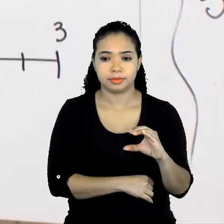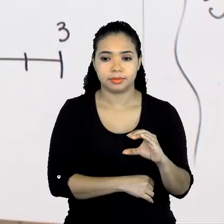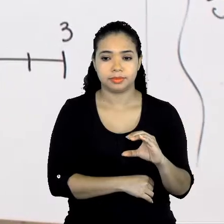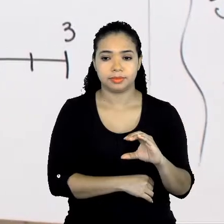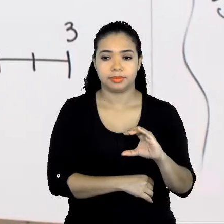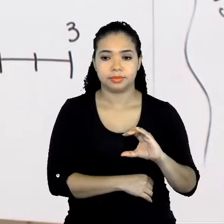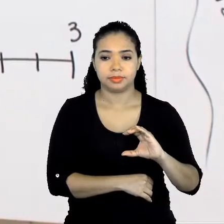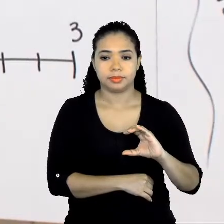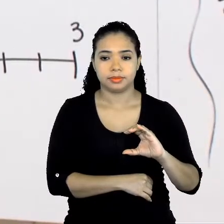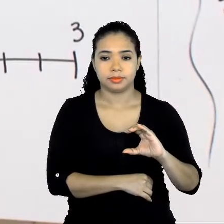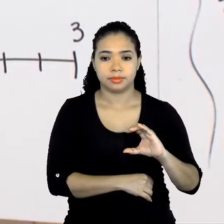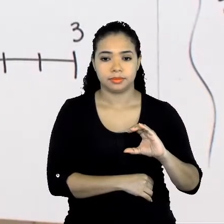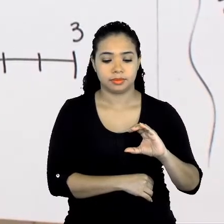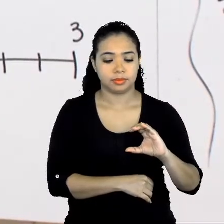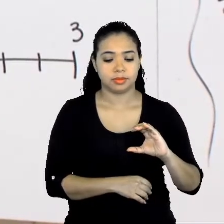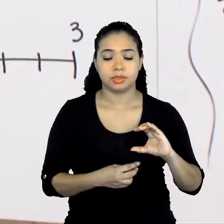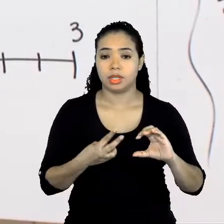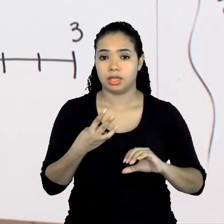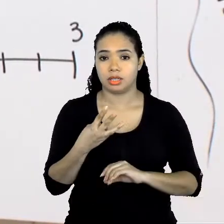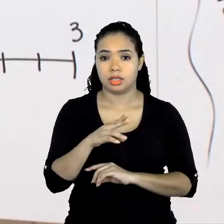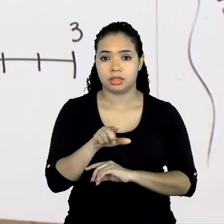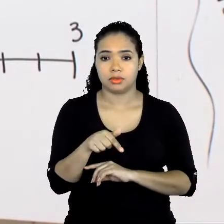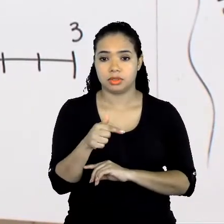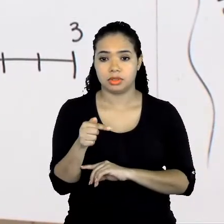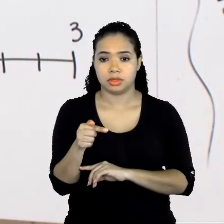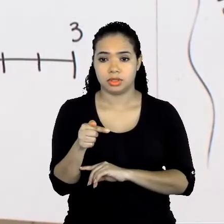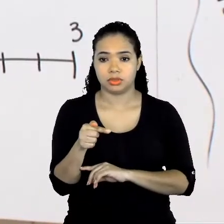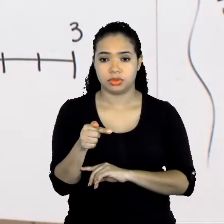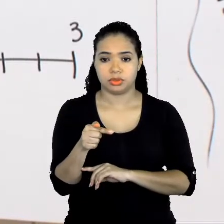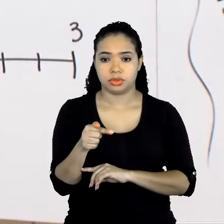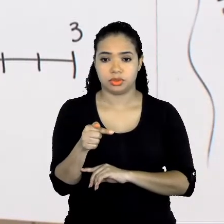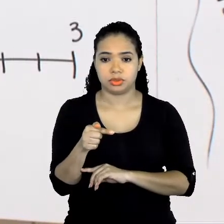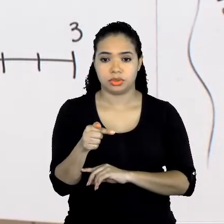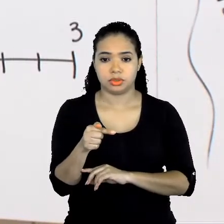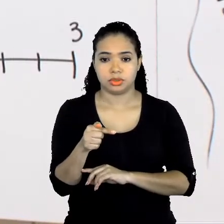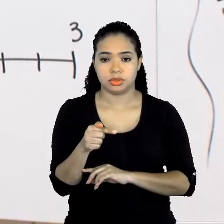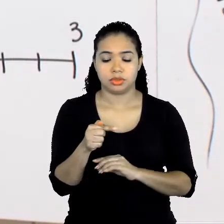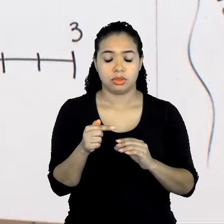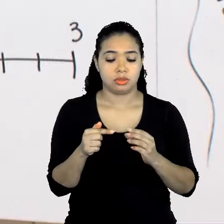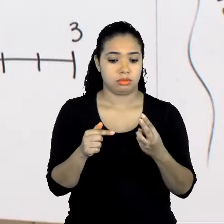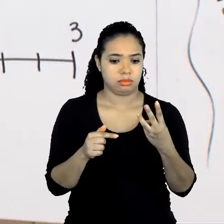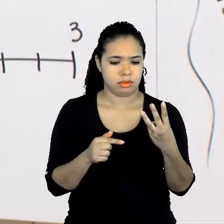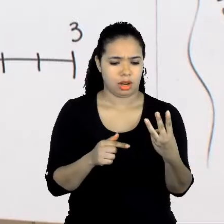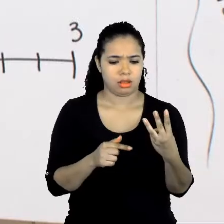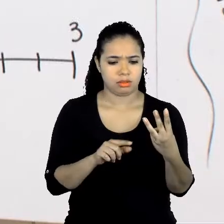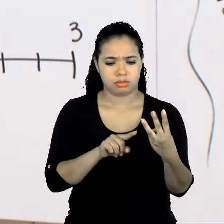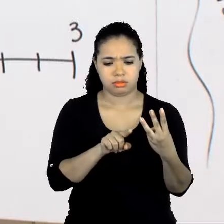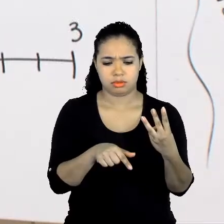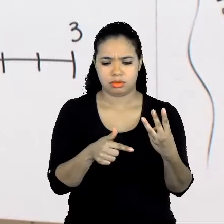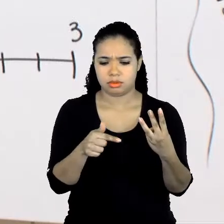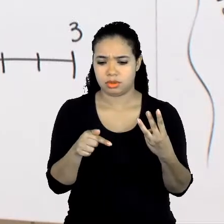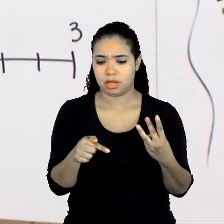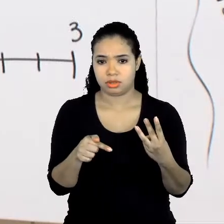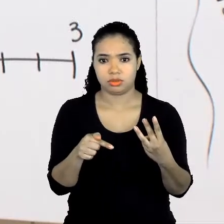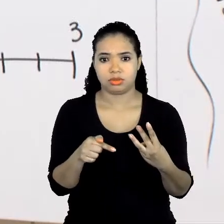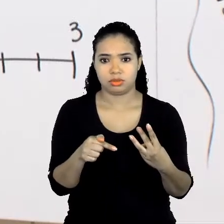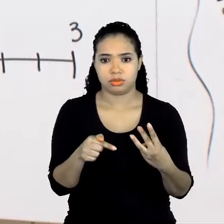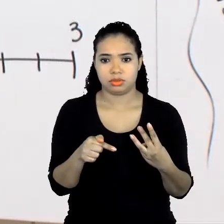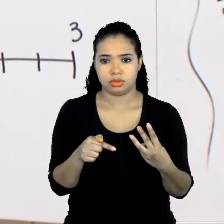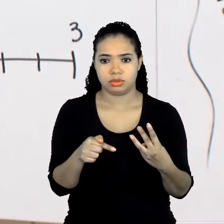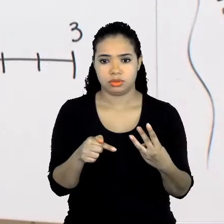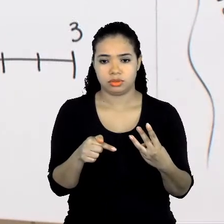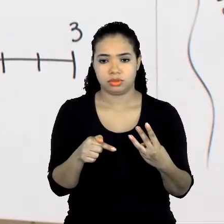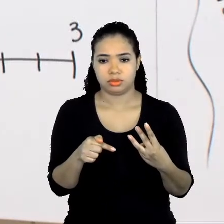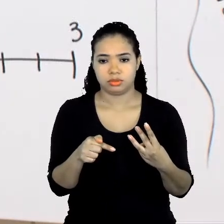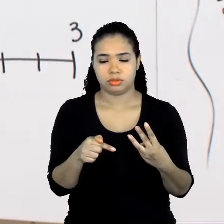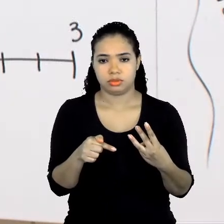aqui 3 inteiros e 7 décimos. Uma casa, então após a vírgula eu vou dividir por